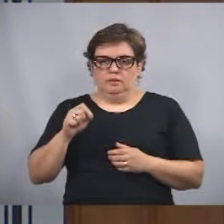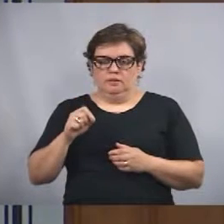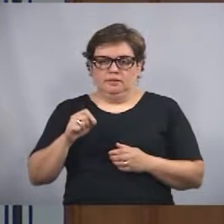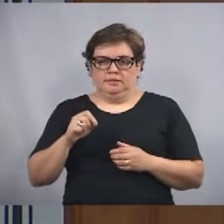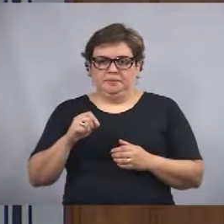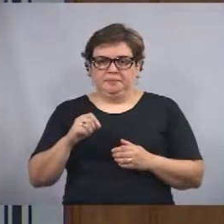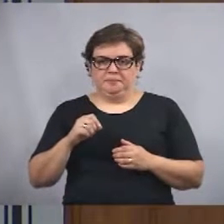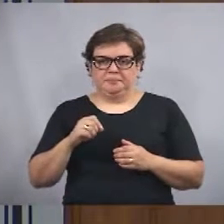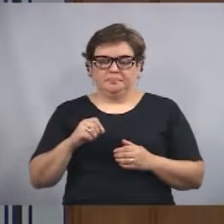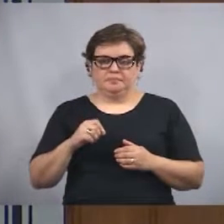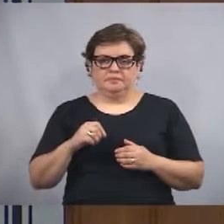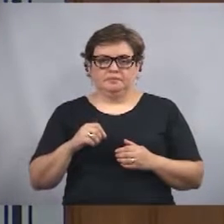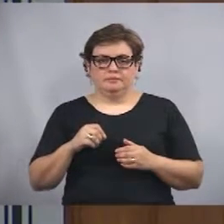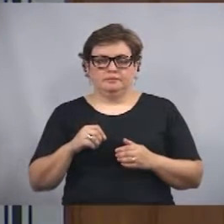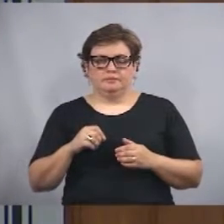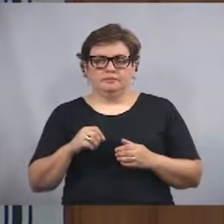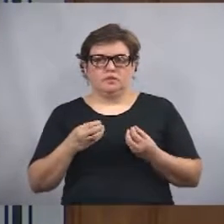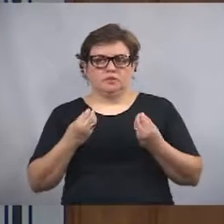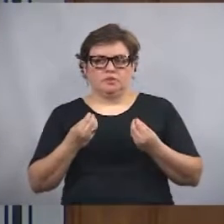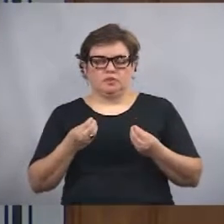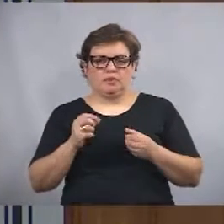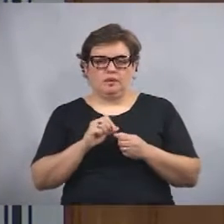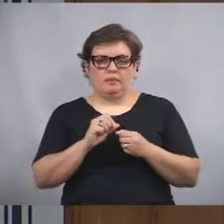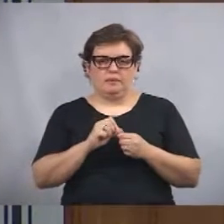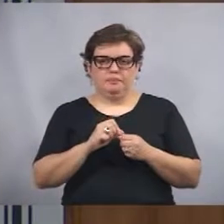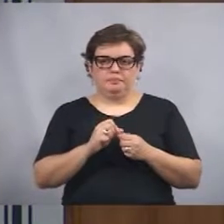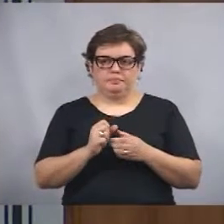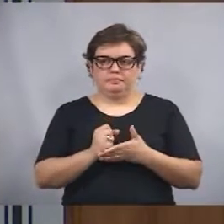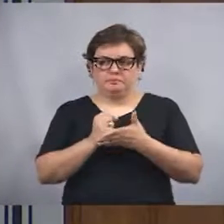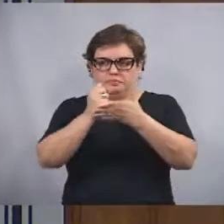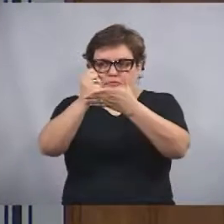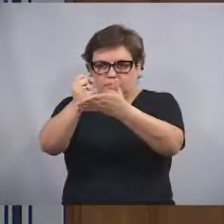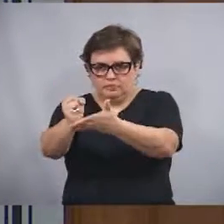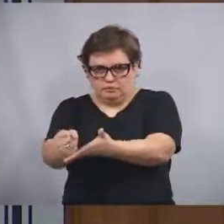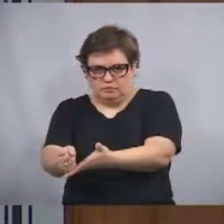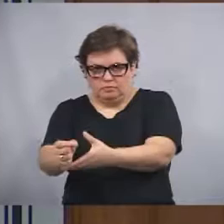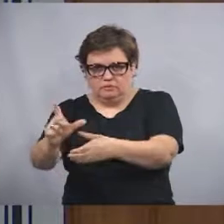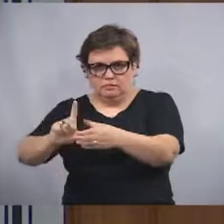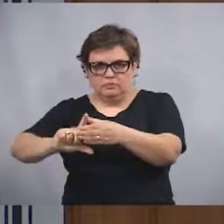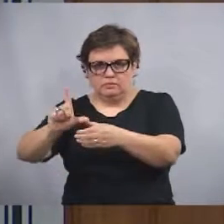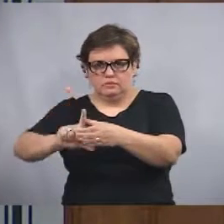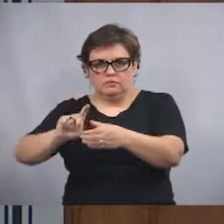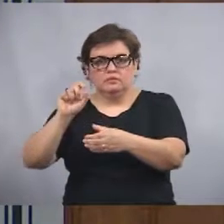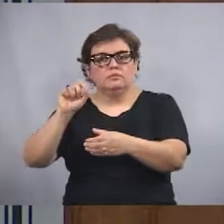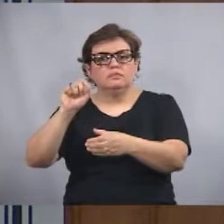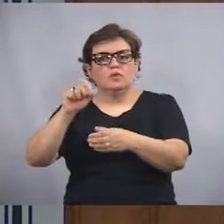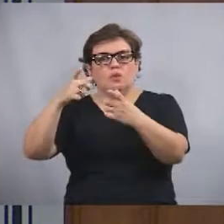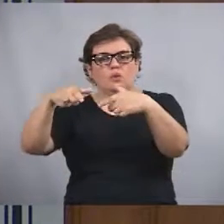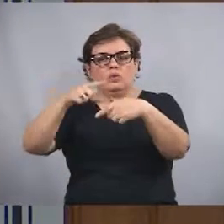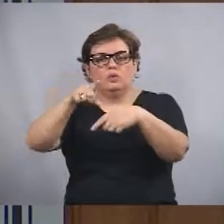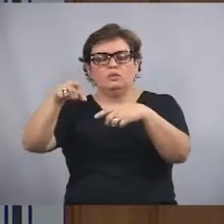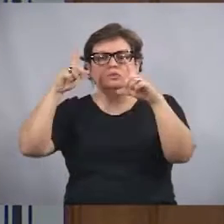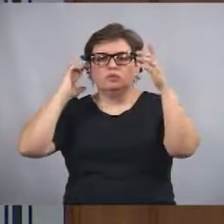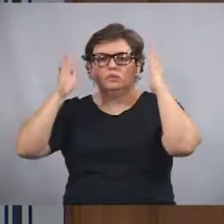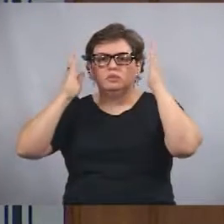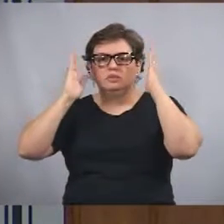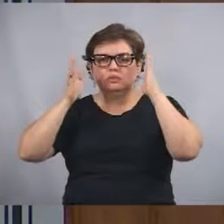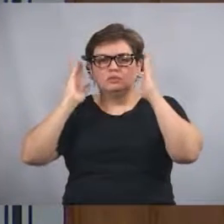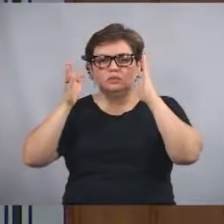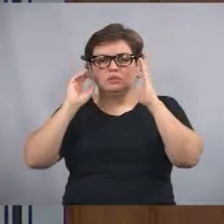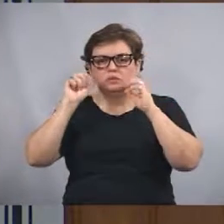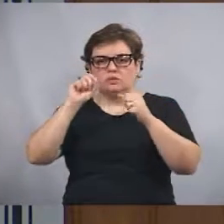se tem quando se faz o transbordo e quem é que onde é que esses caminhões